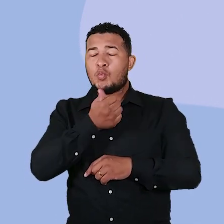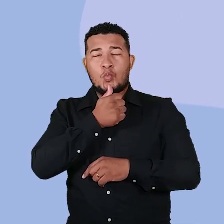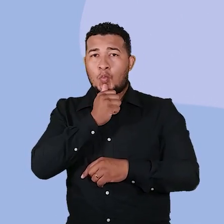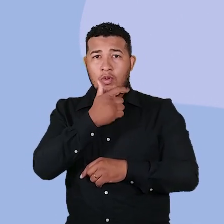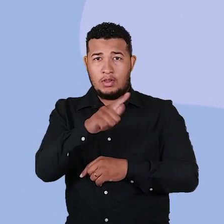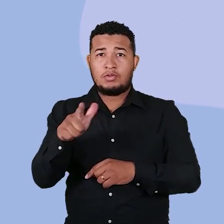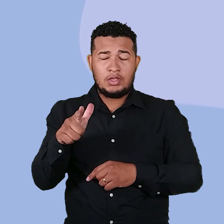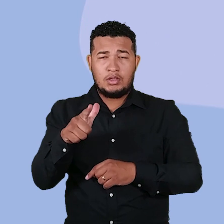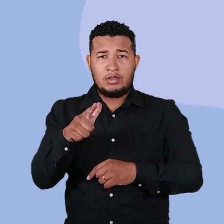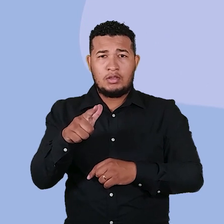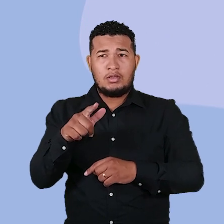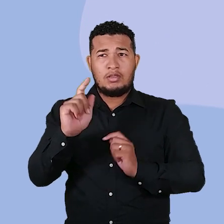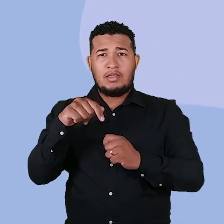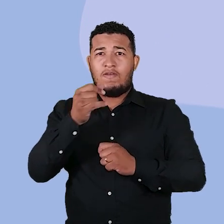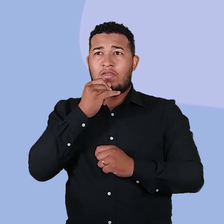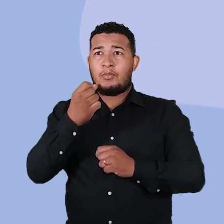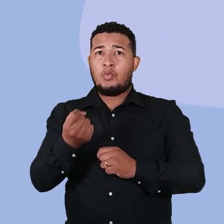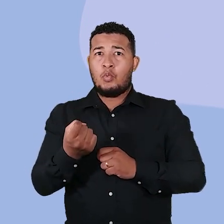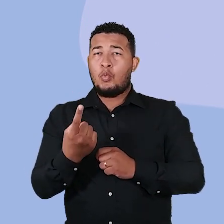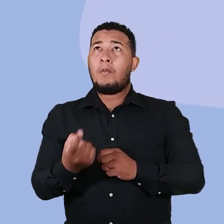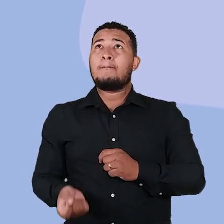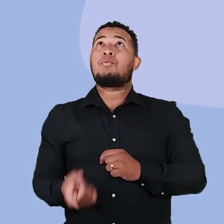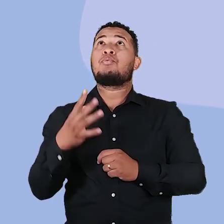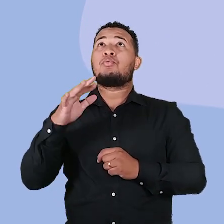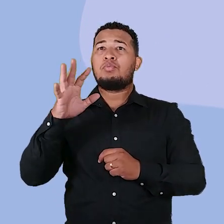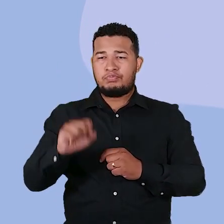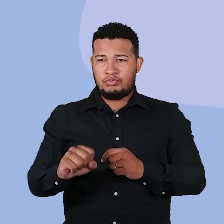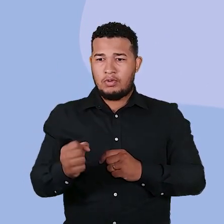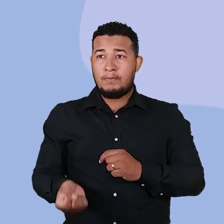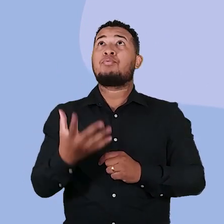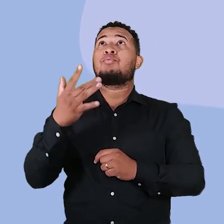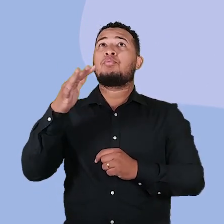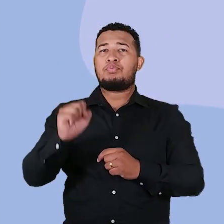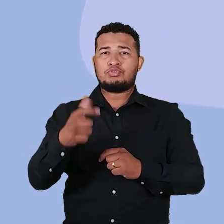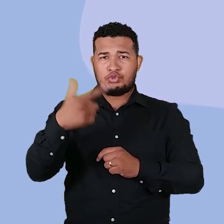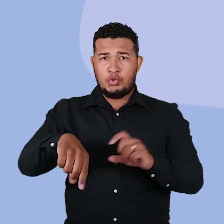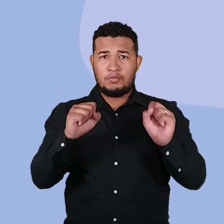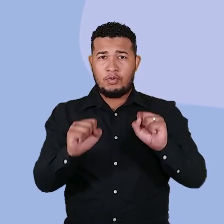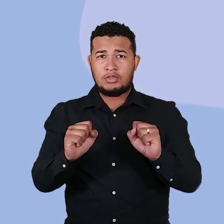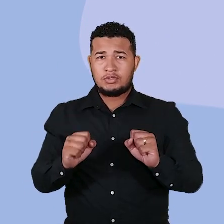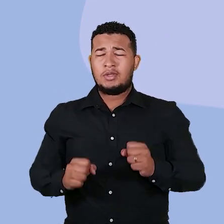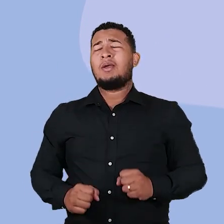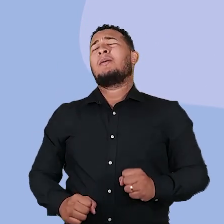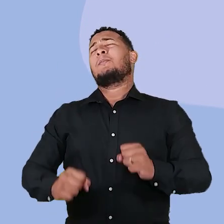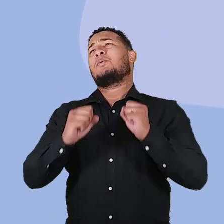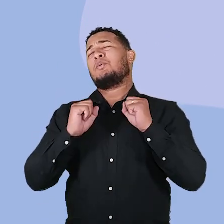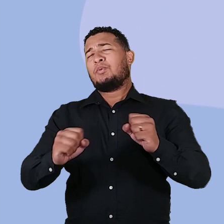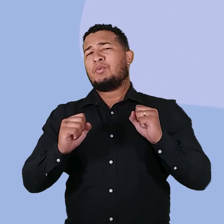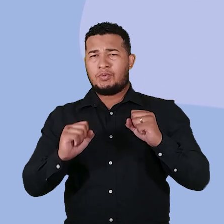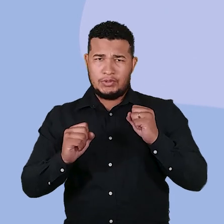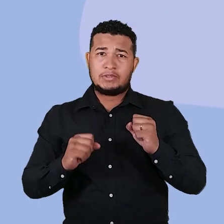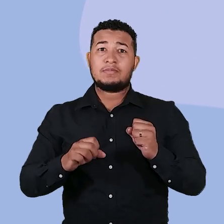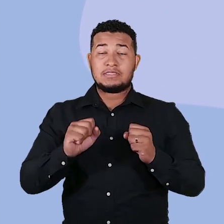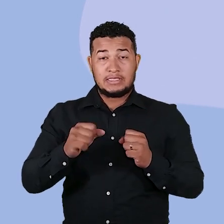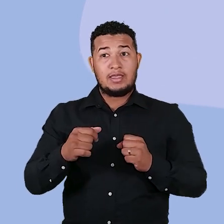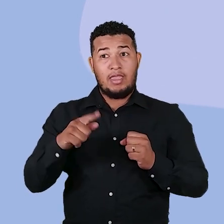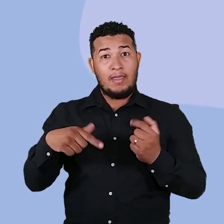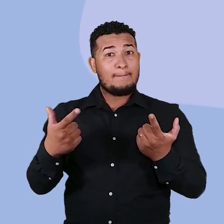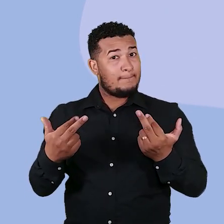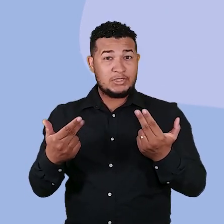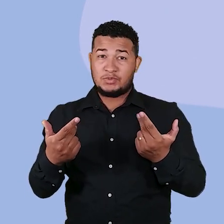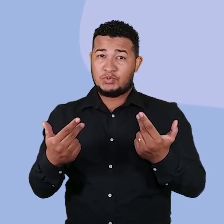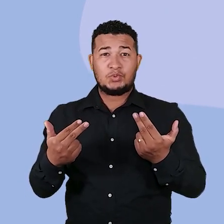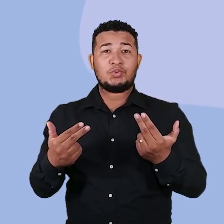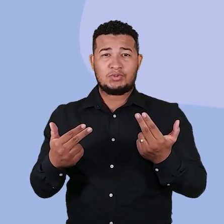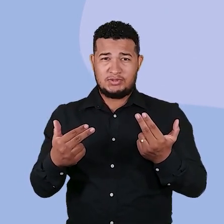dois lados será que eu poderia lançar um dado duas vezes claro que pode ó lançamento